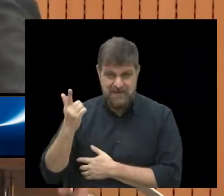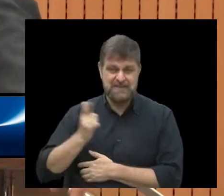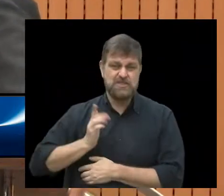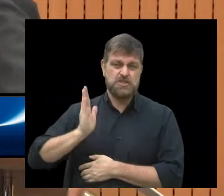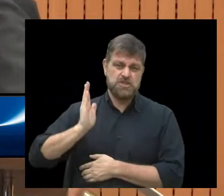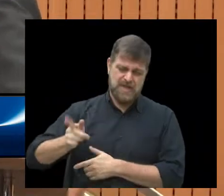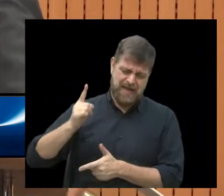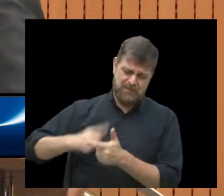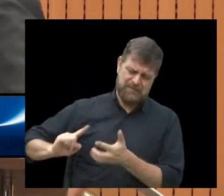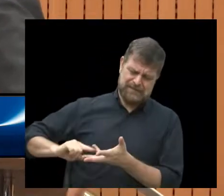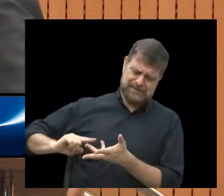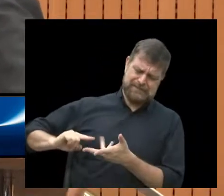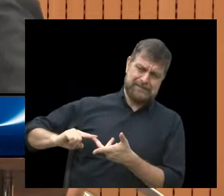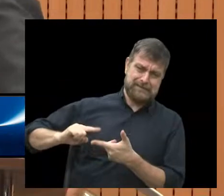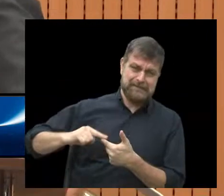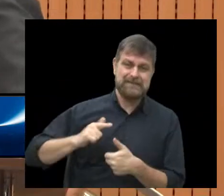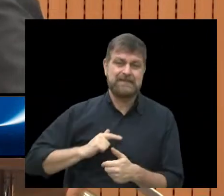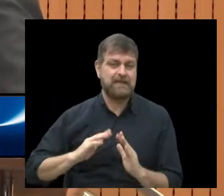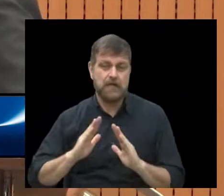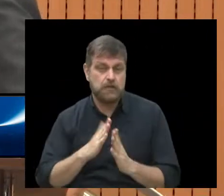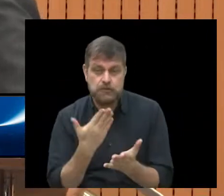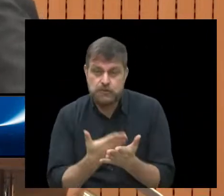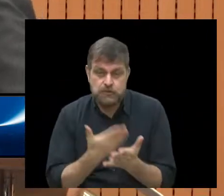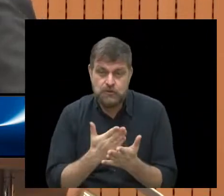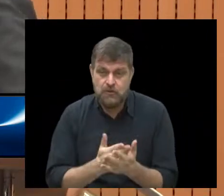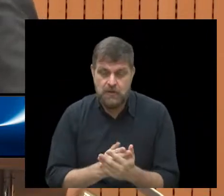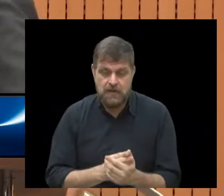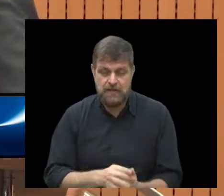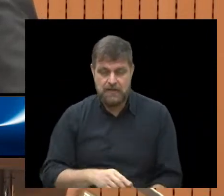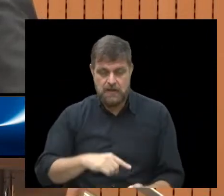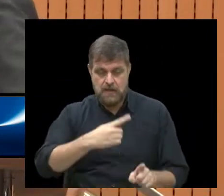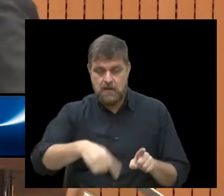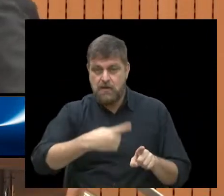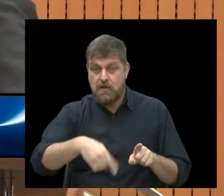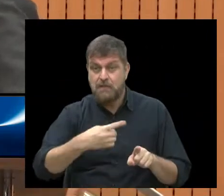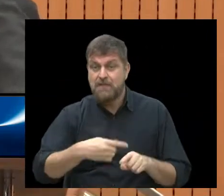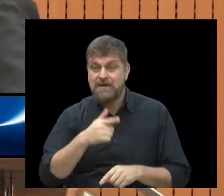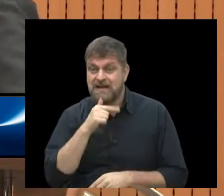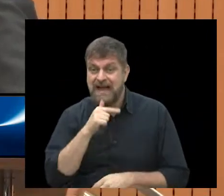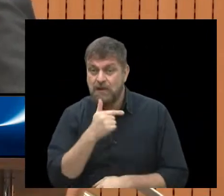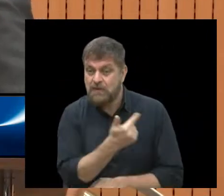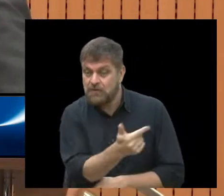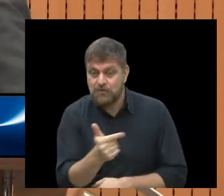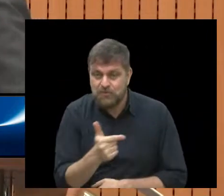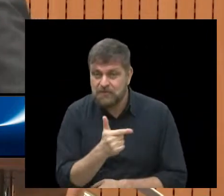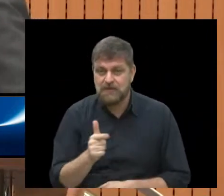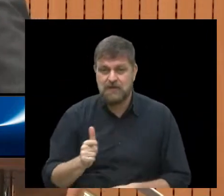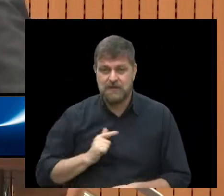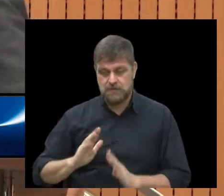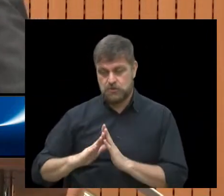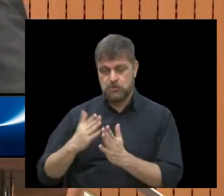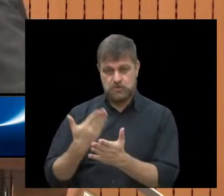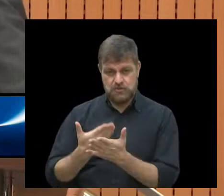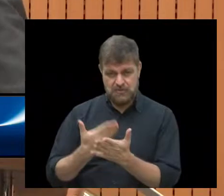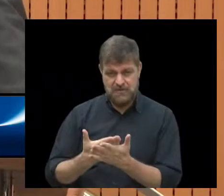diversos problemas. Escolas que não possuem hidrantes, escolas que possuem